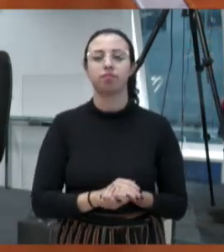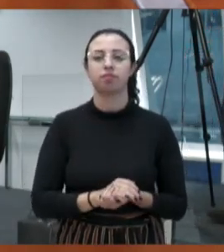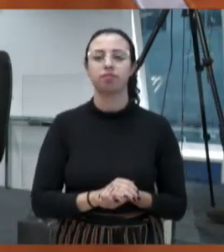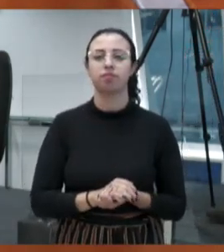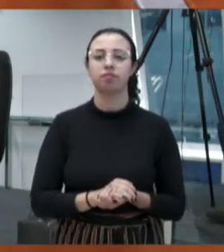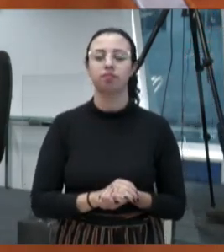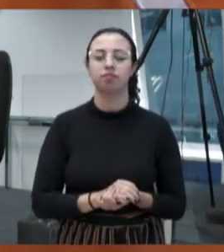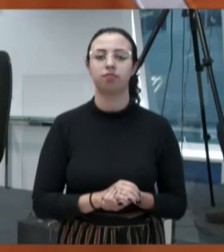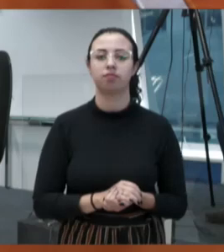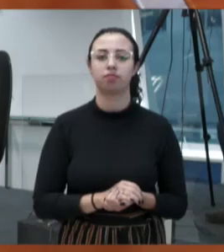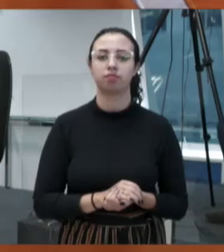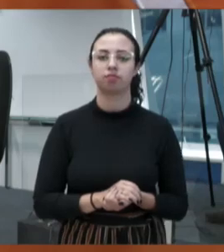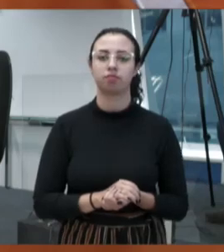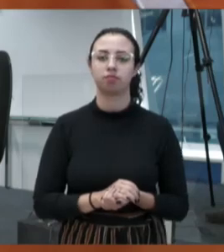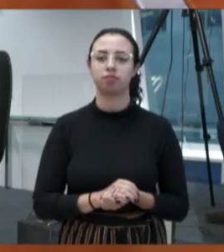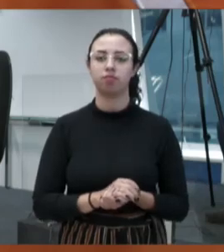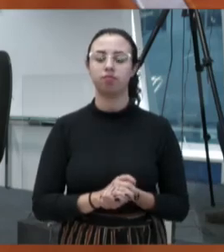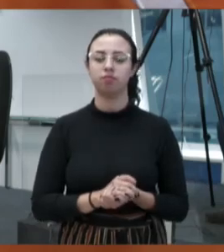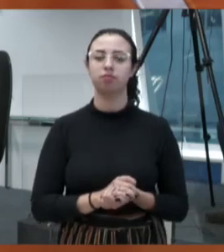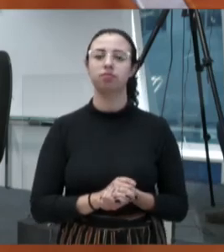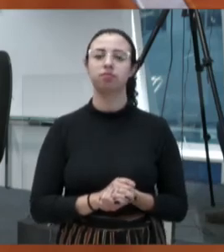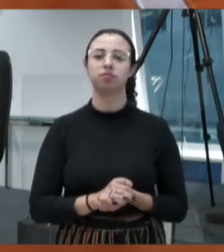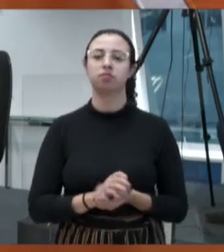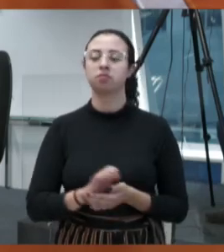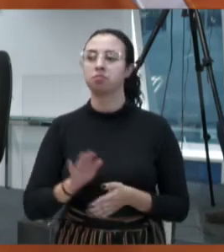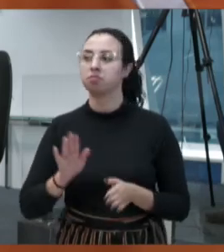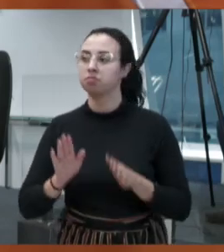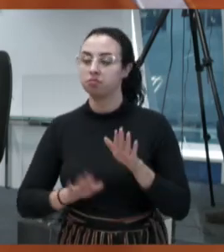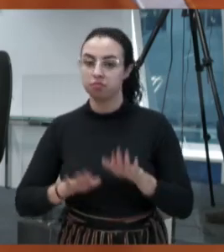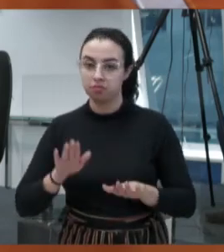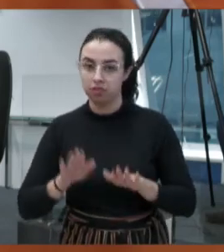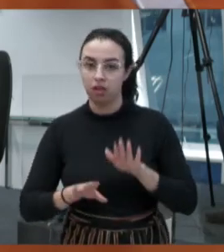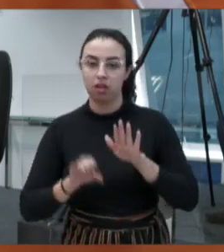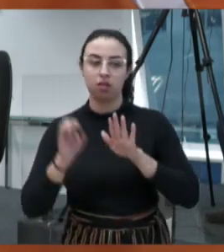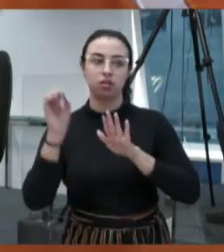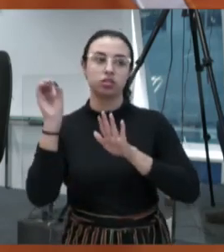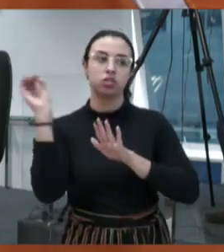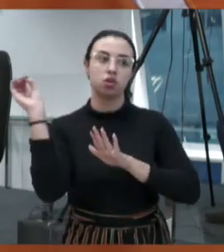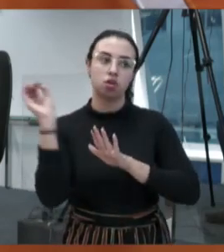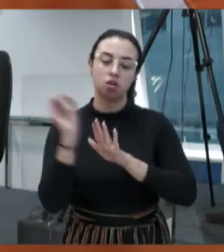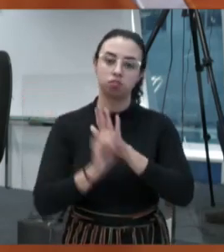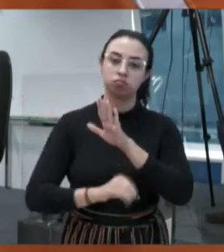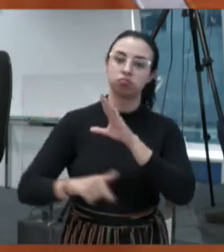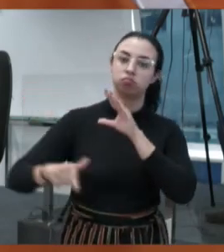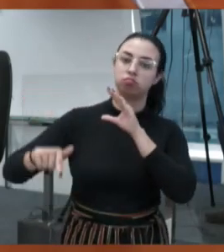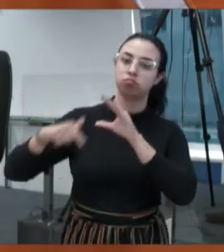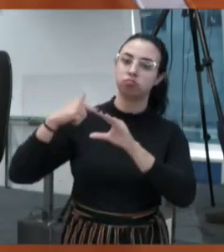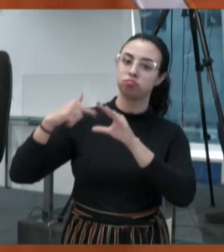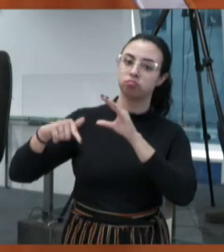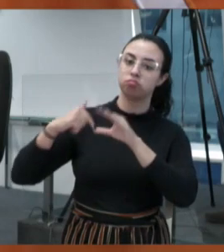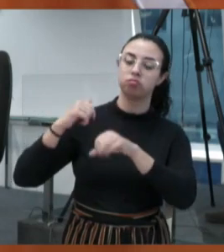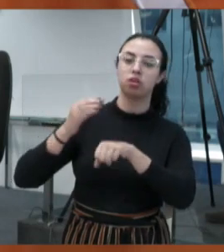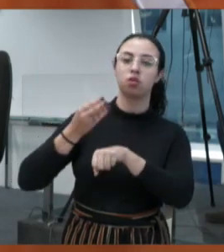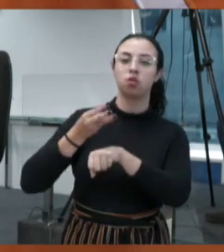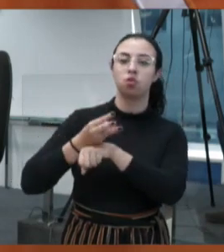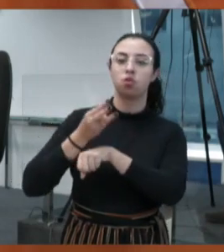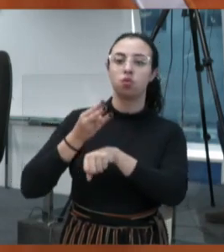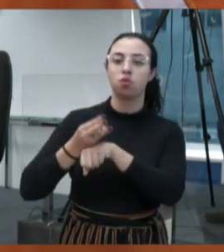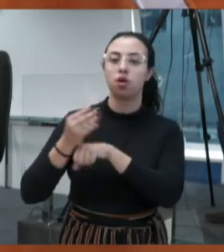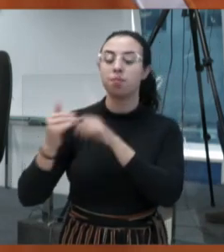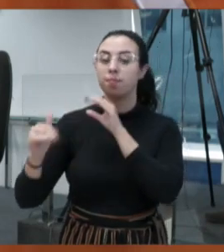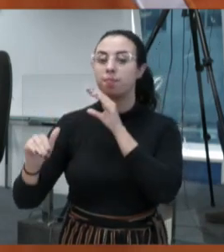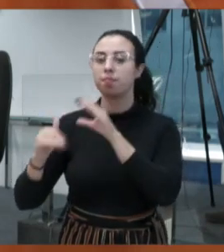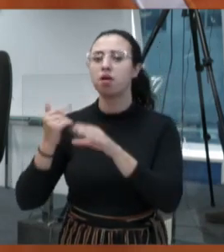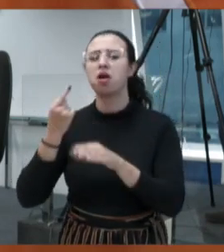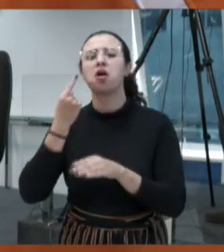vezes, em ofícios, em e-mails, WhatsApp, pedidos, né? Ô, Periquito, olha